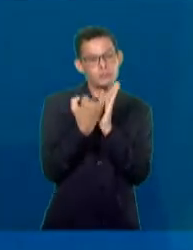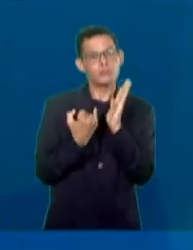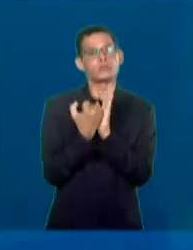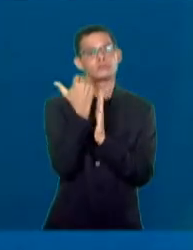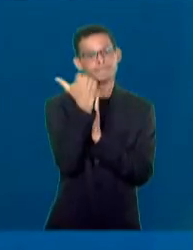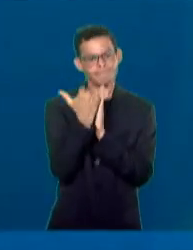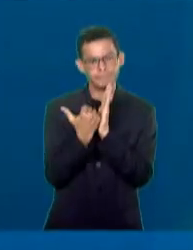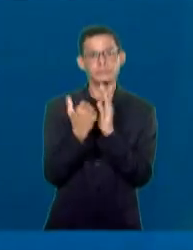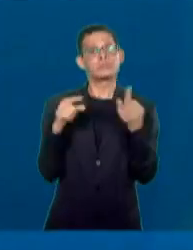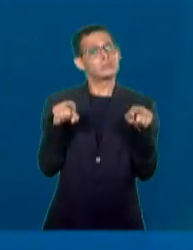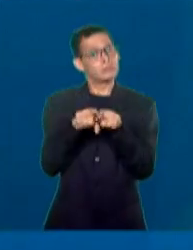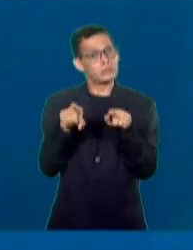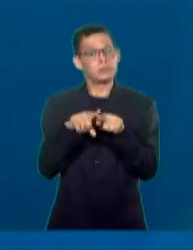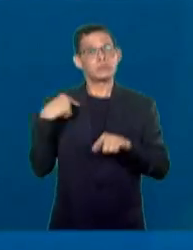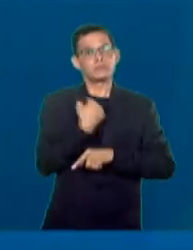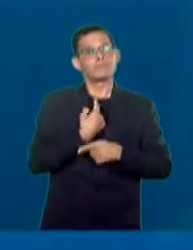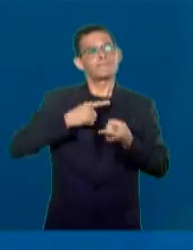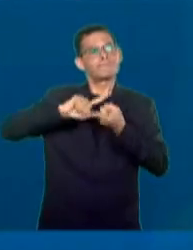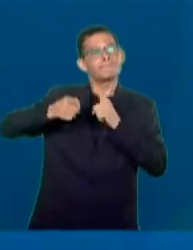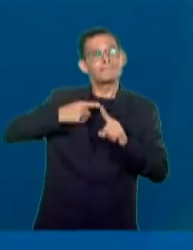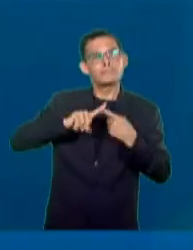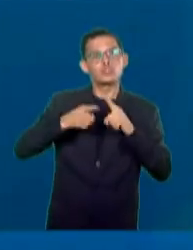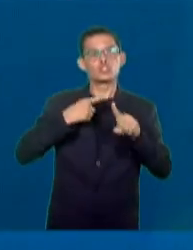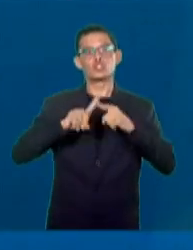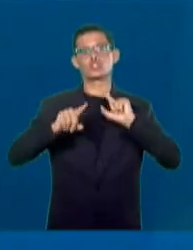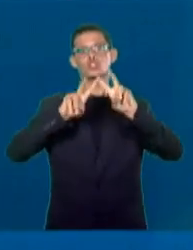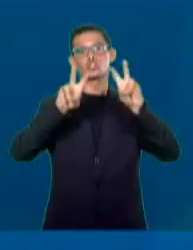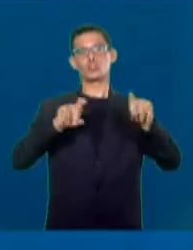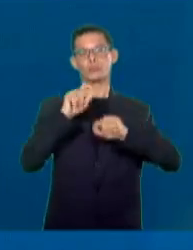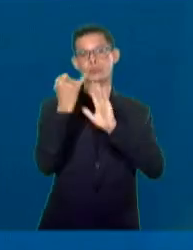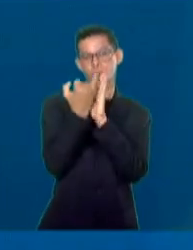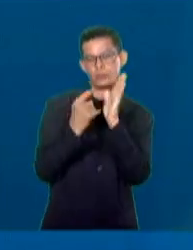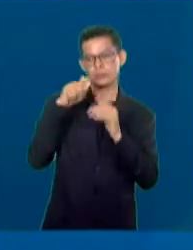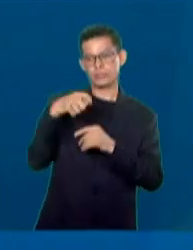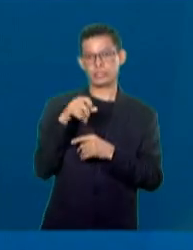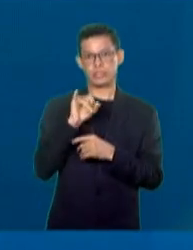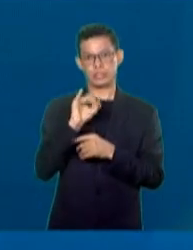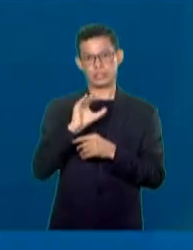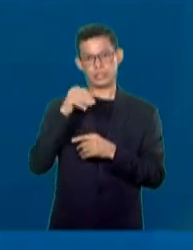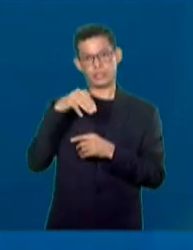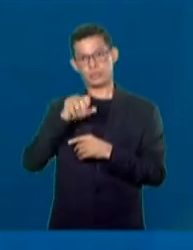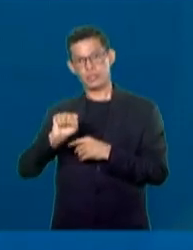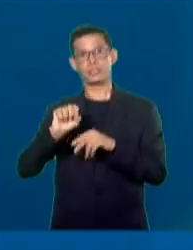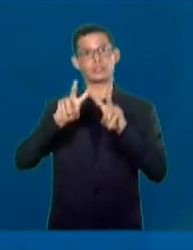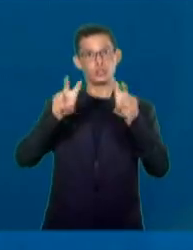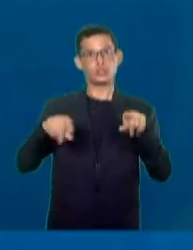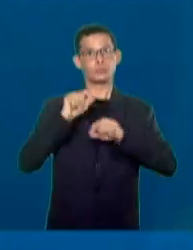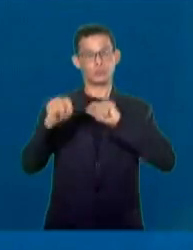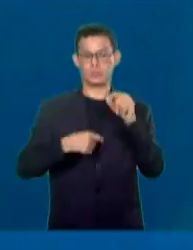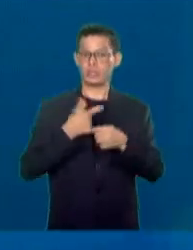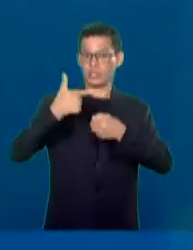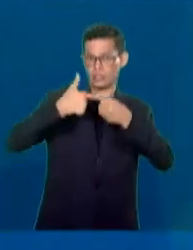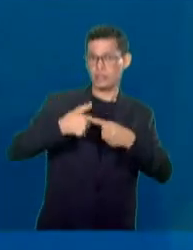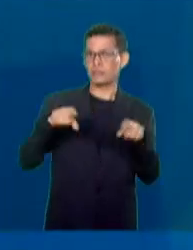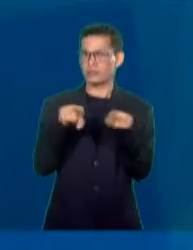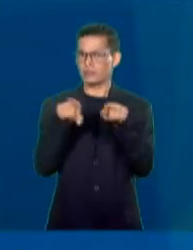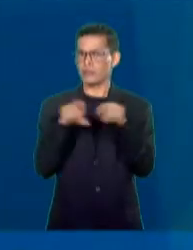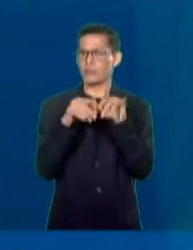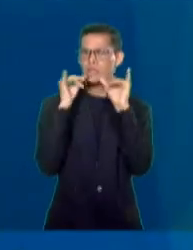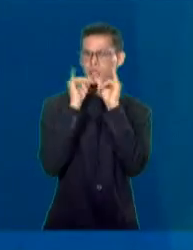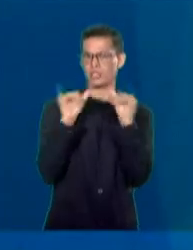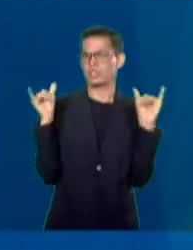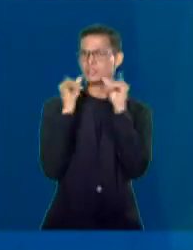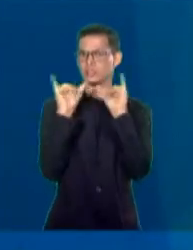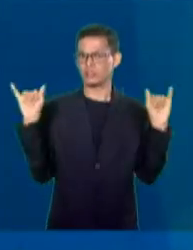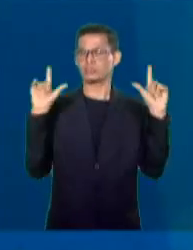voltamos um teto por ICMS não foi apenas para o imposto Estadual da gasolina foi também para energia elétrica o pessoal teve a redução de